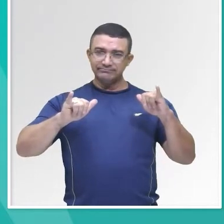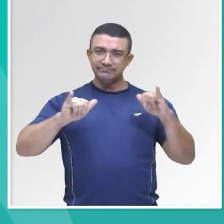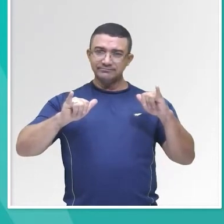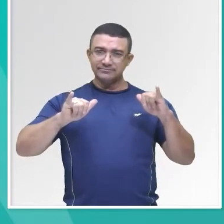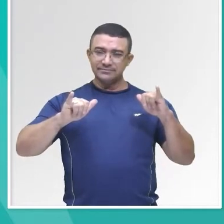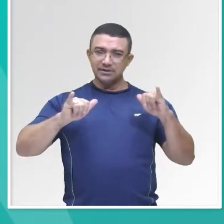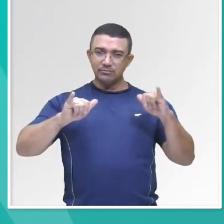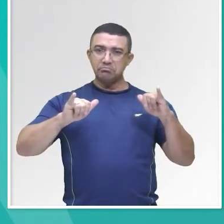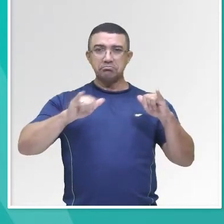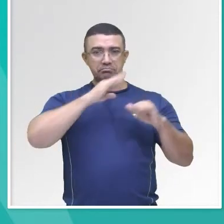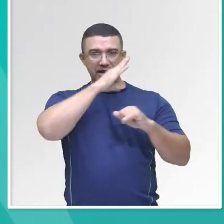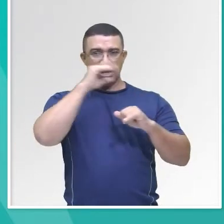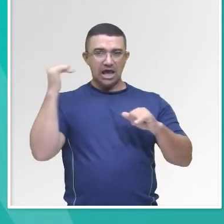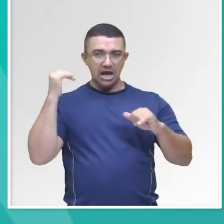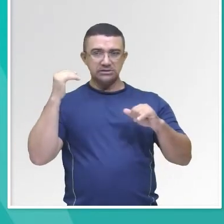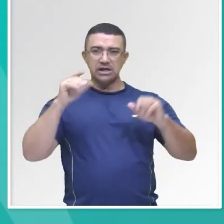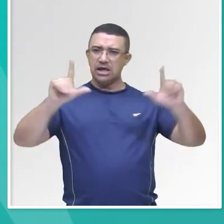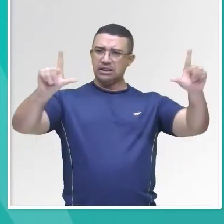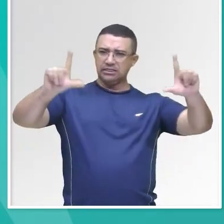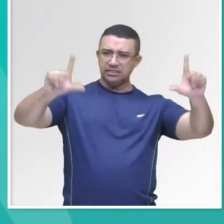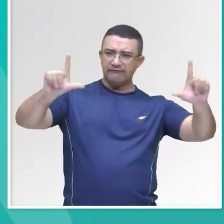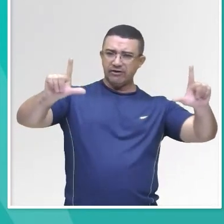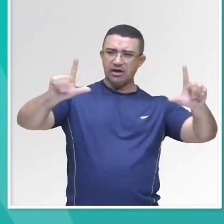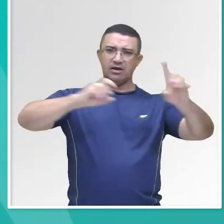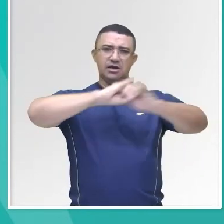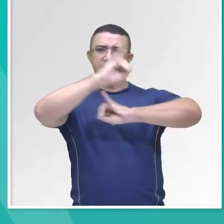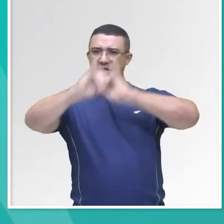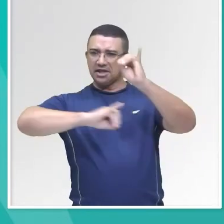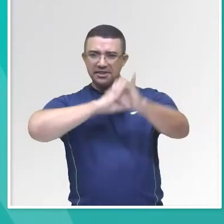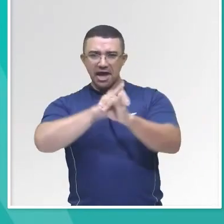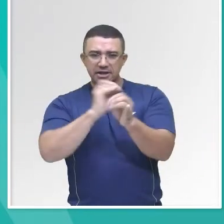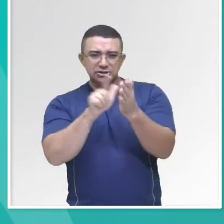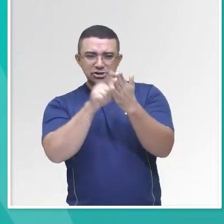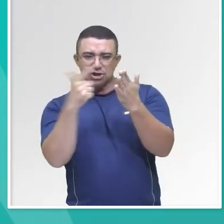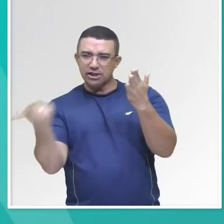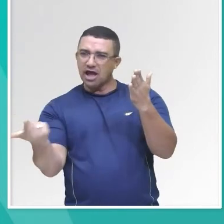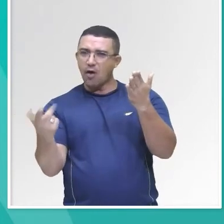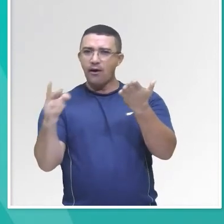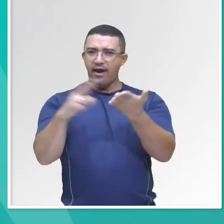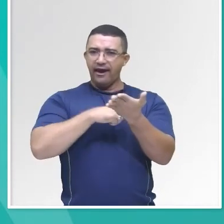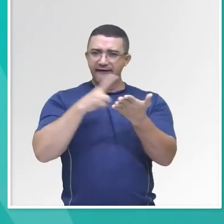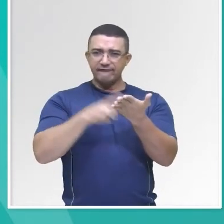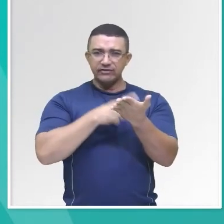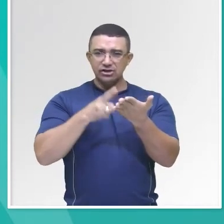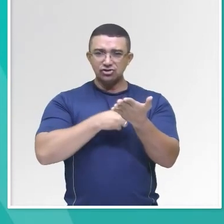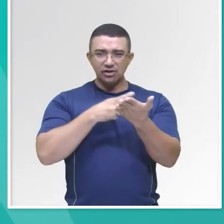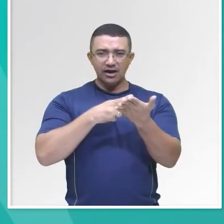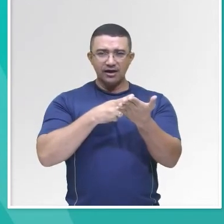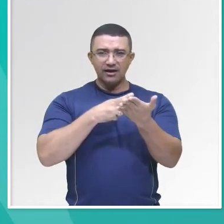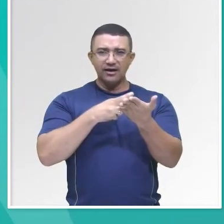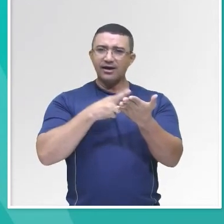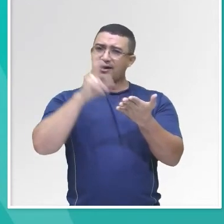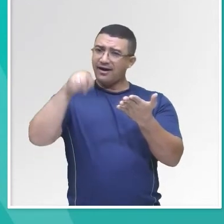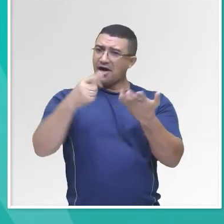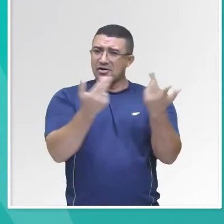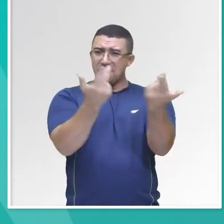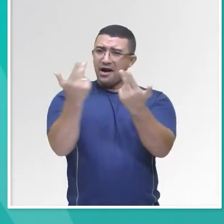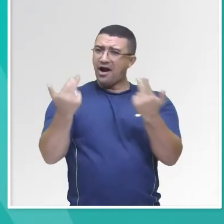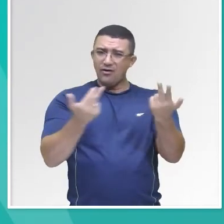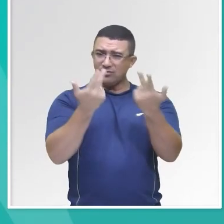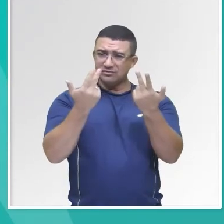ela, o comercial e o programa na TV são a mesma coisa, né? Mas tudo que a